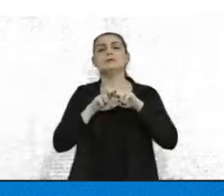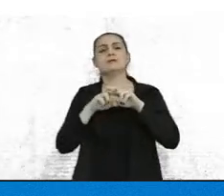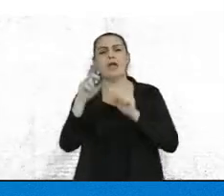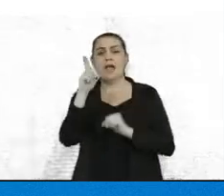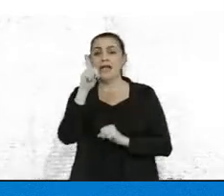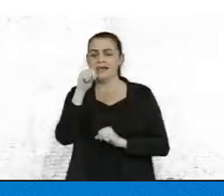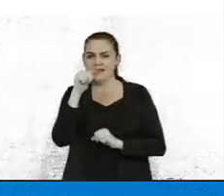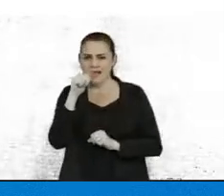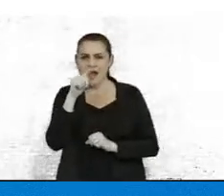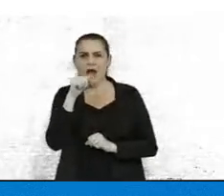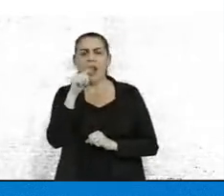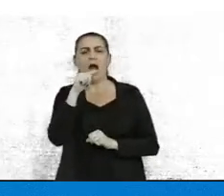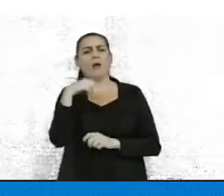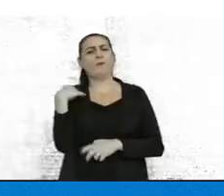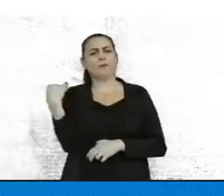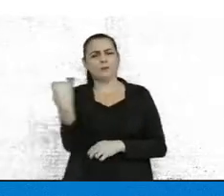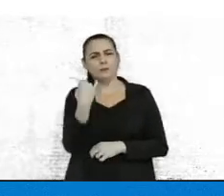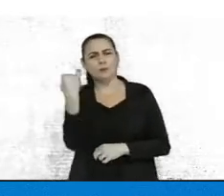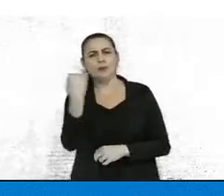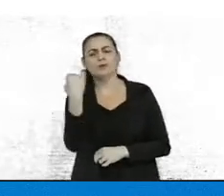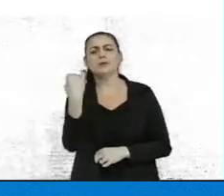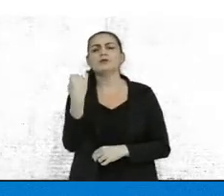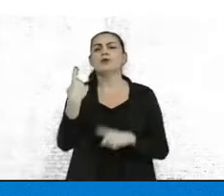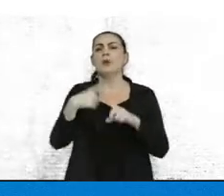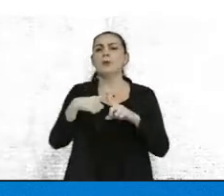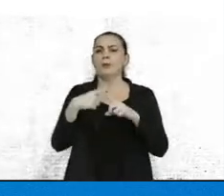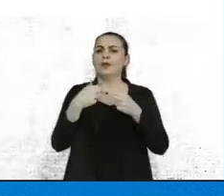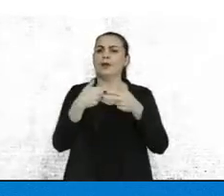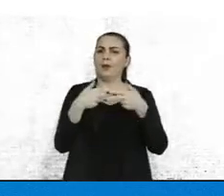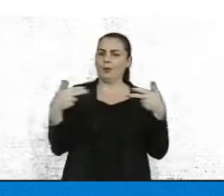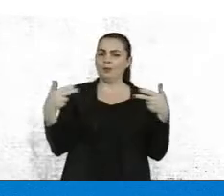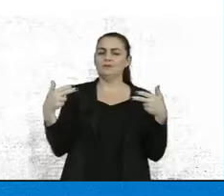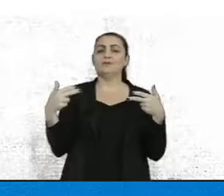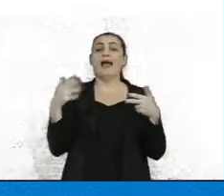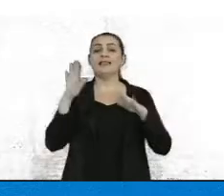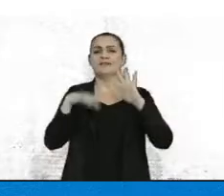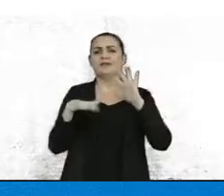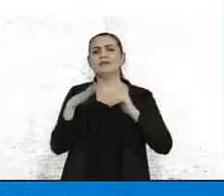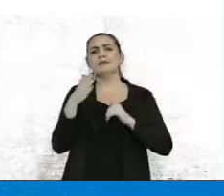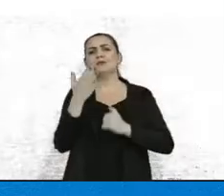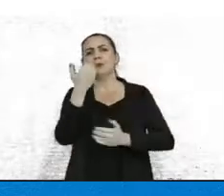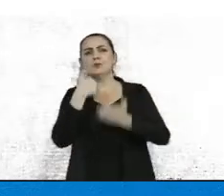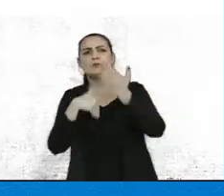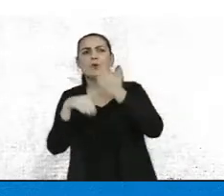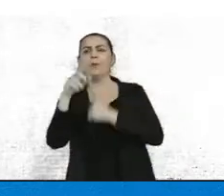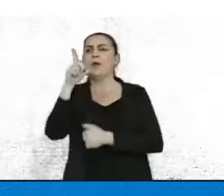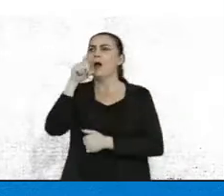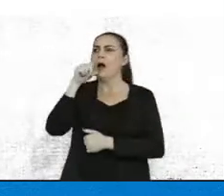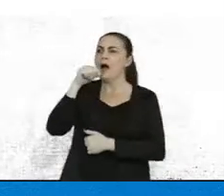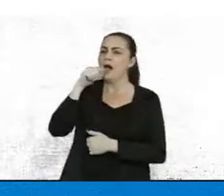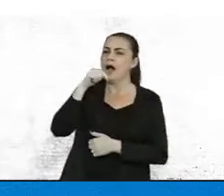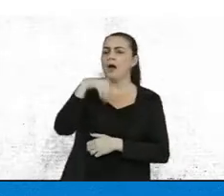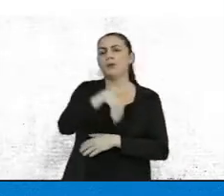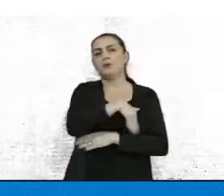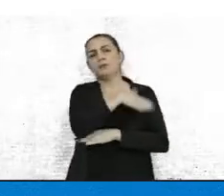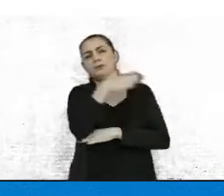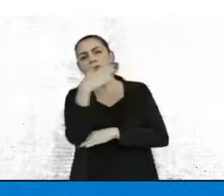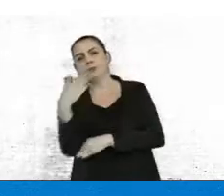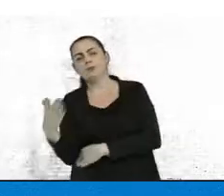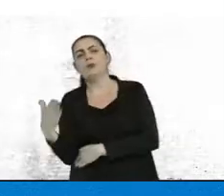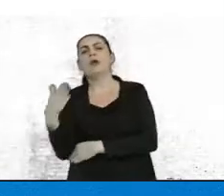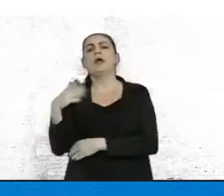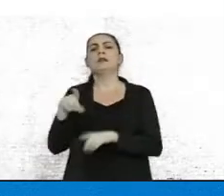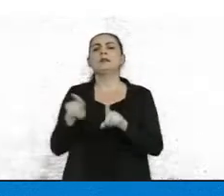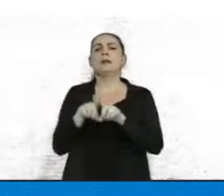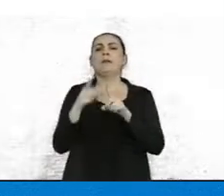porque são coisas muito abundantes, a gente consome alimento o dia inteiro, consome água o dia inteiro, podem funcionar como uma informação